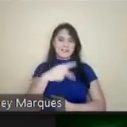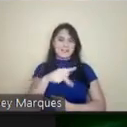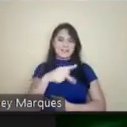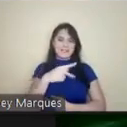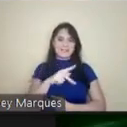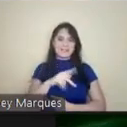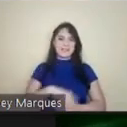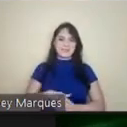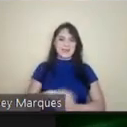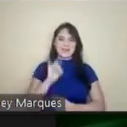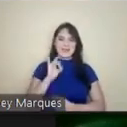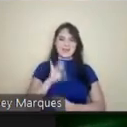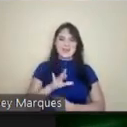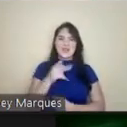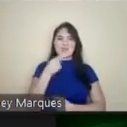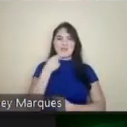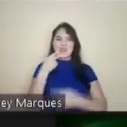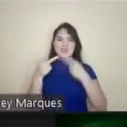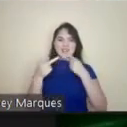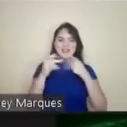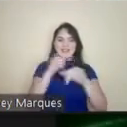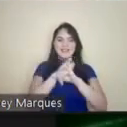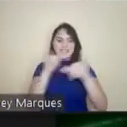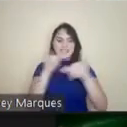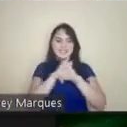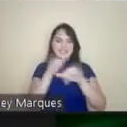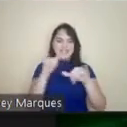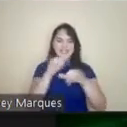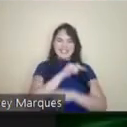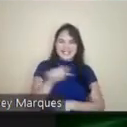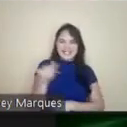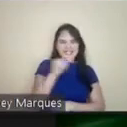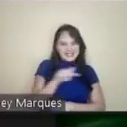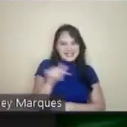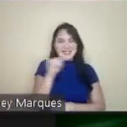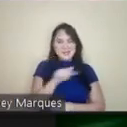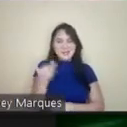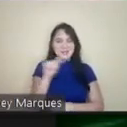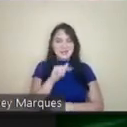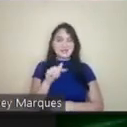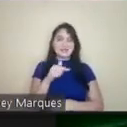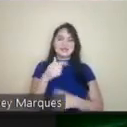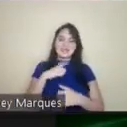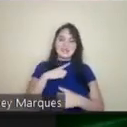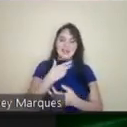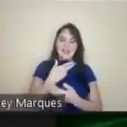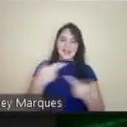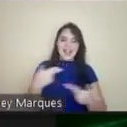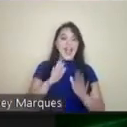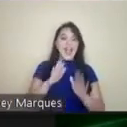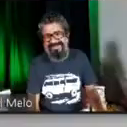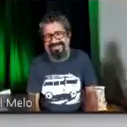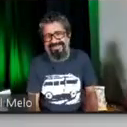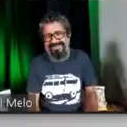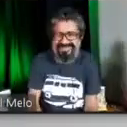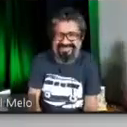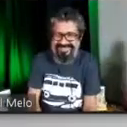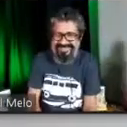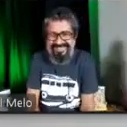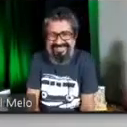vejo notícia dele agora, toda semana tem alguma coisa, está na Soterópolis, está dizendo... Mas você também é romancista agora,